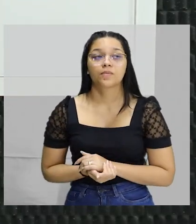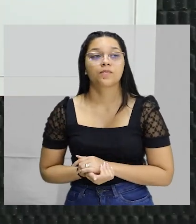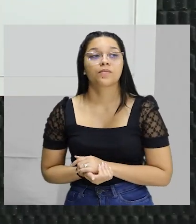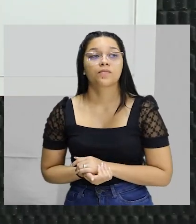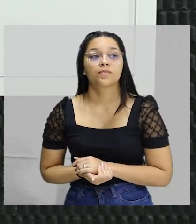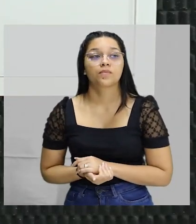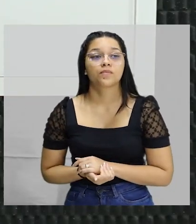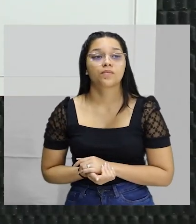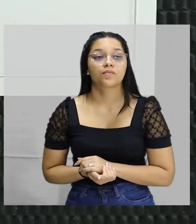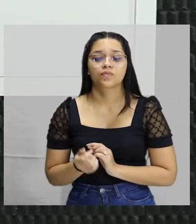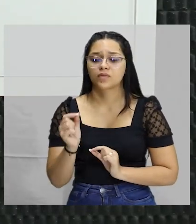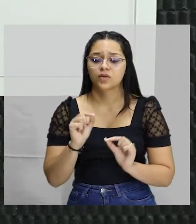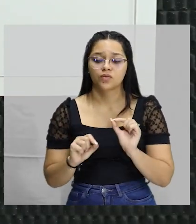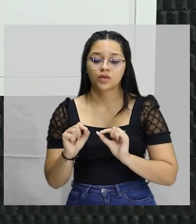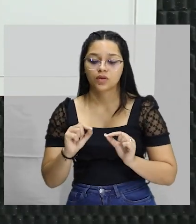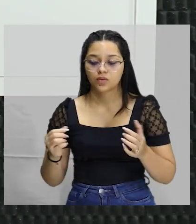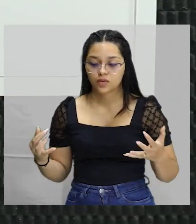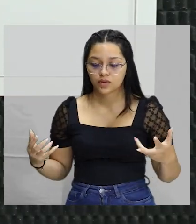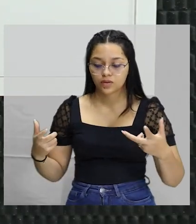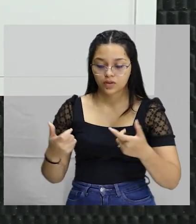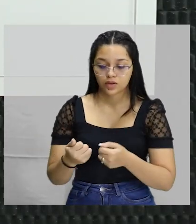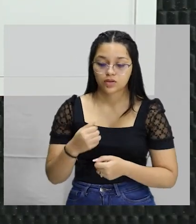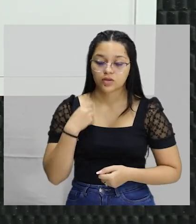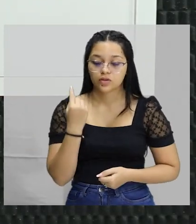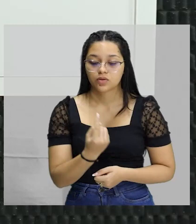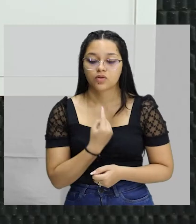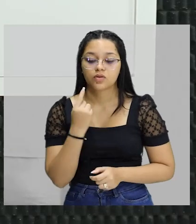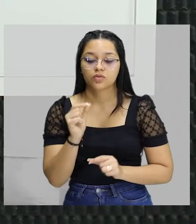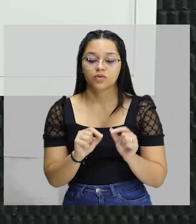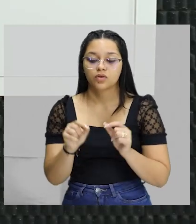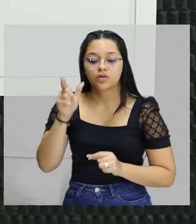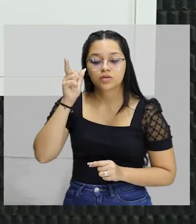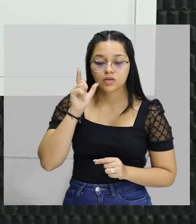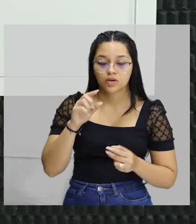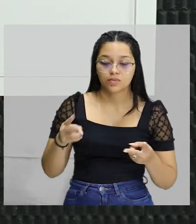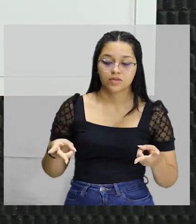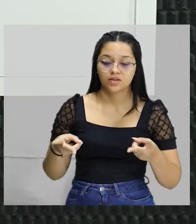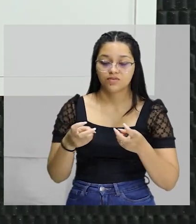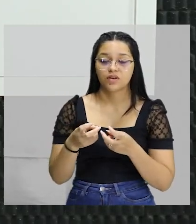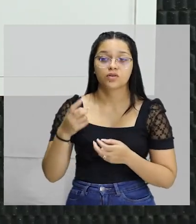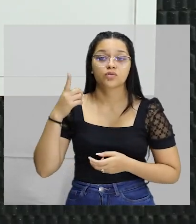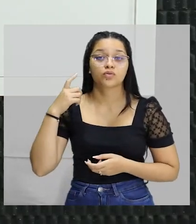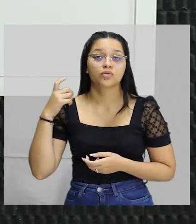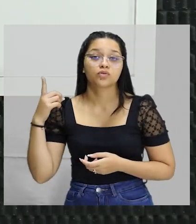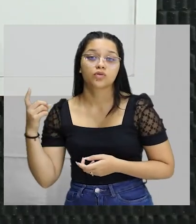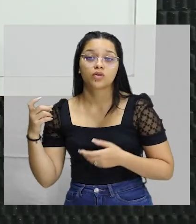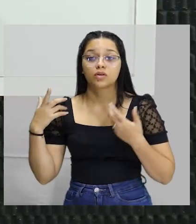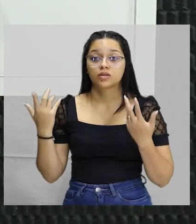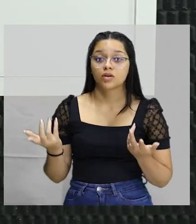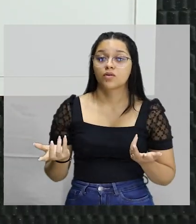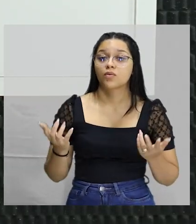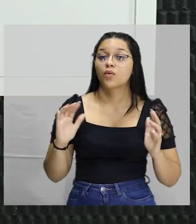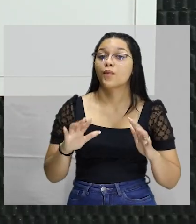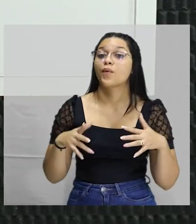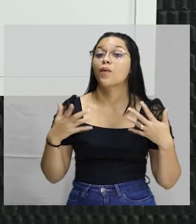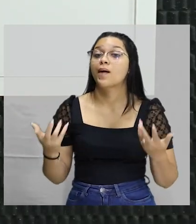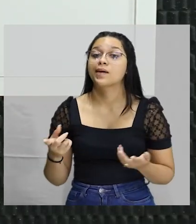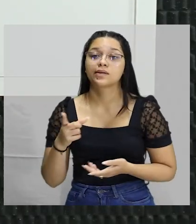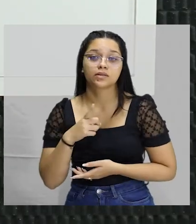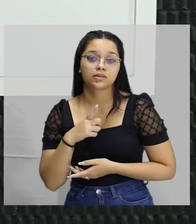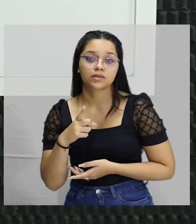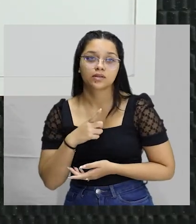que são qualidades que a gente vai conseguir observar no som, certo? Então, quais são as qualidades do som?